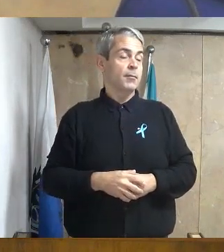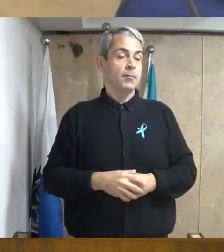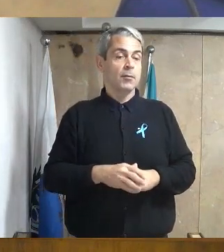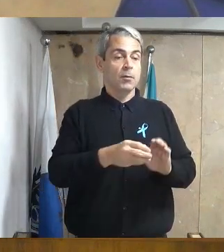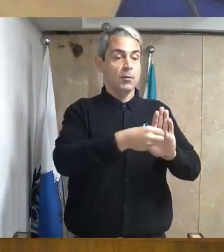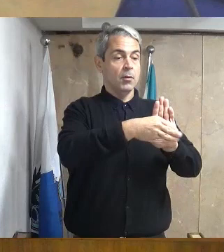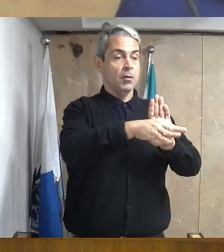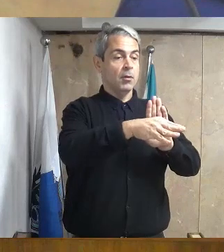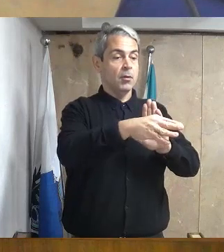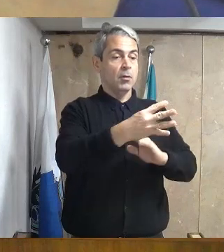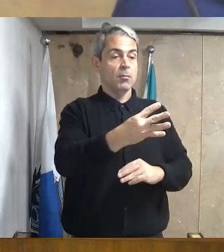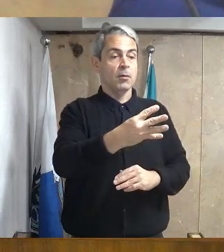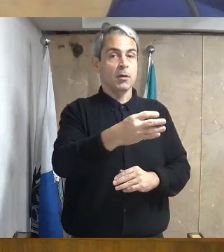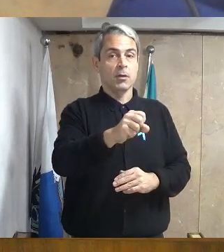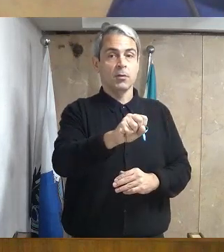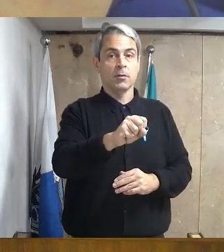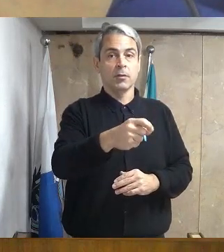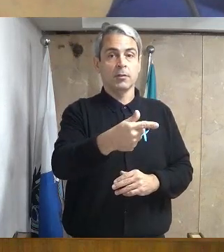Indicação número